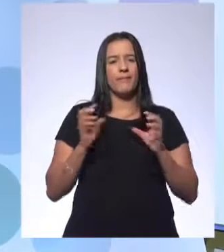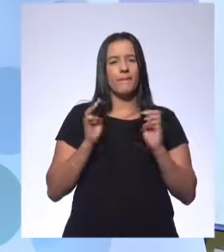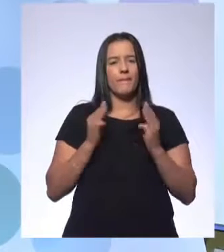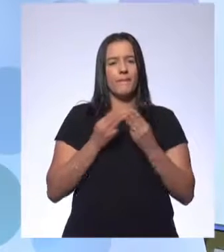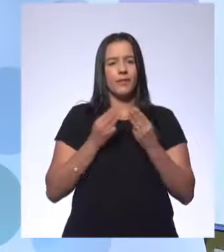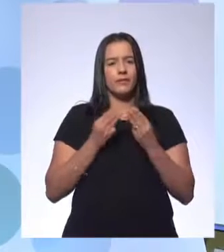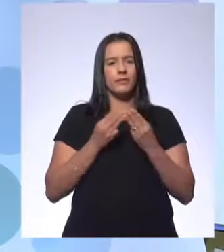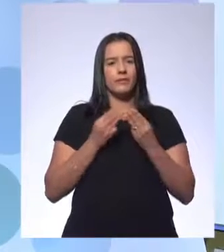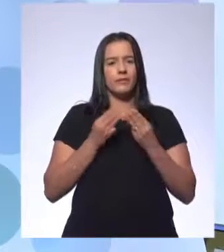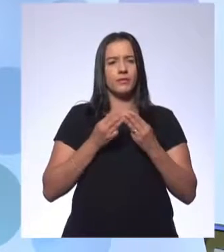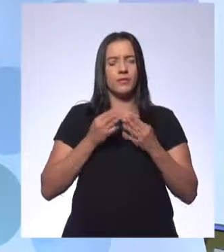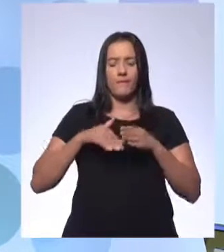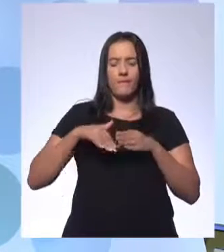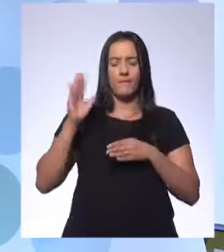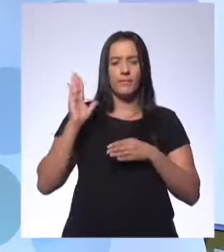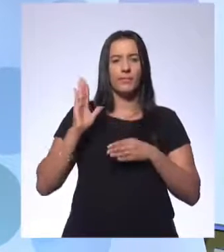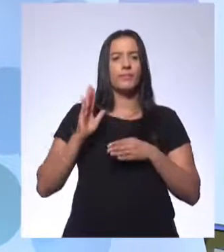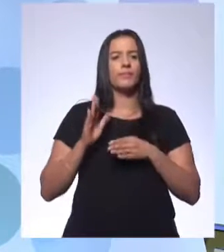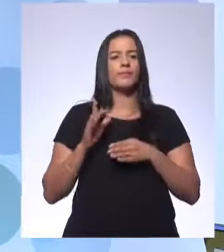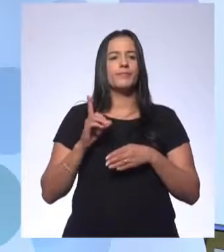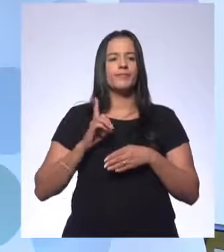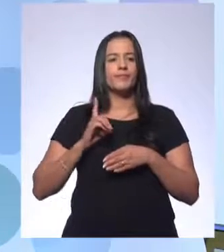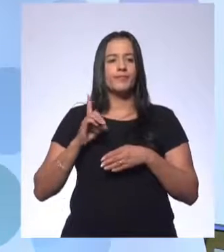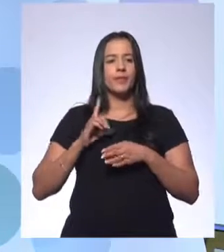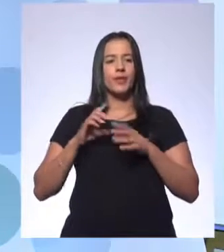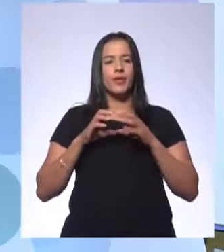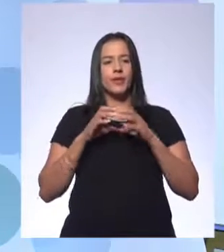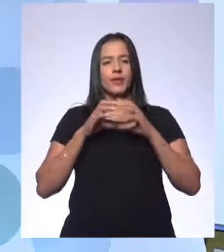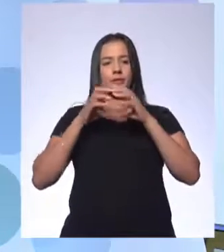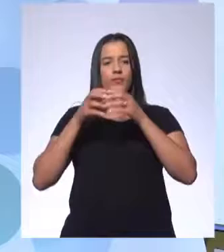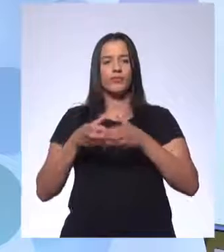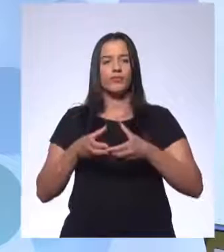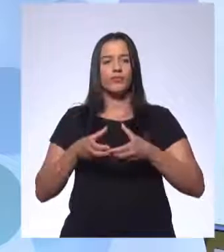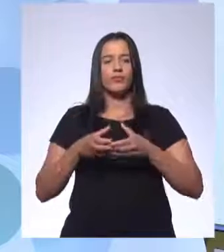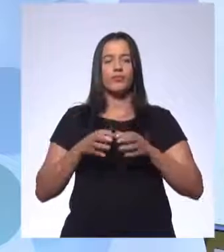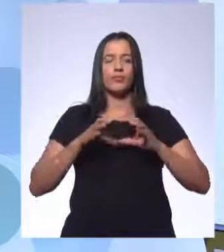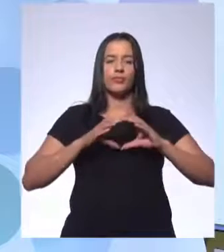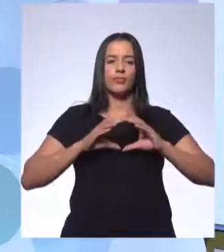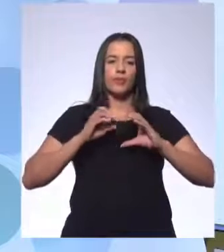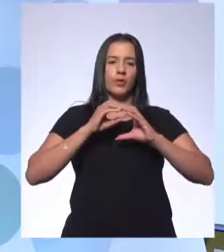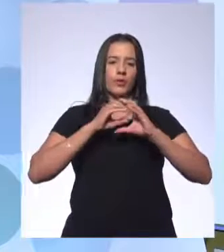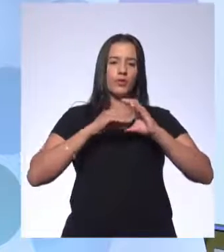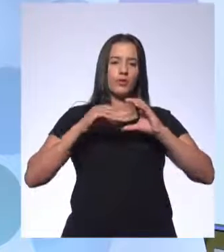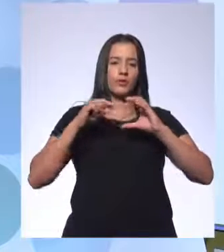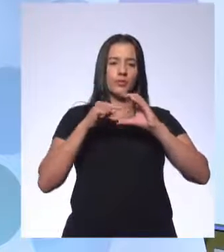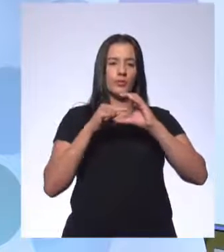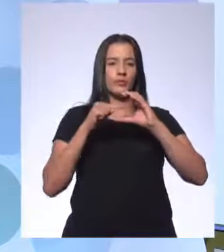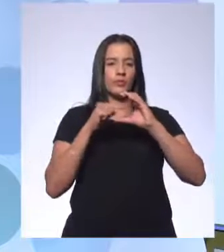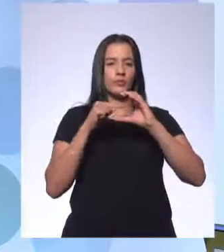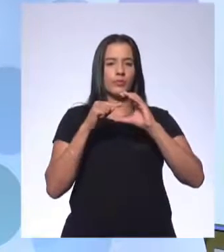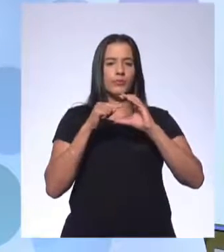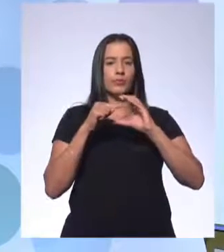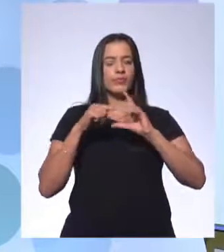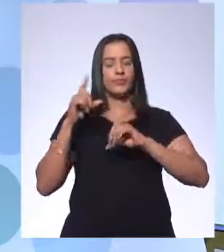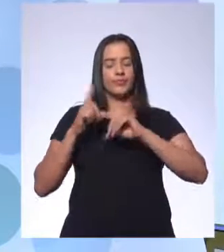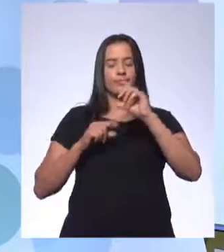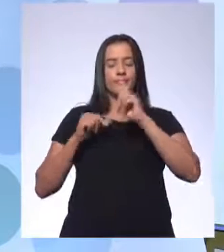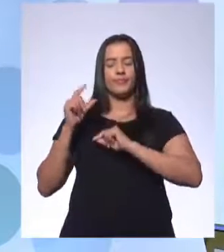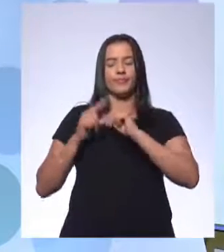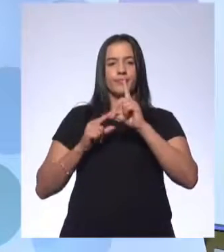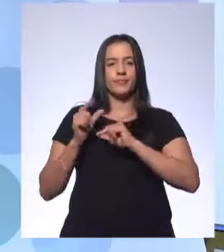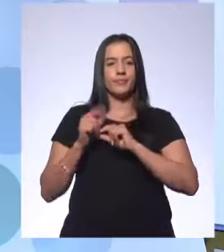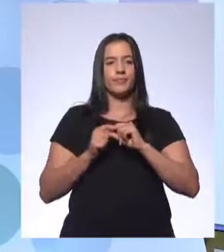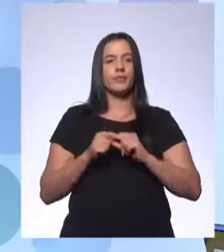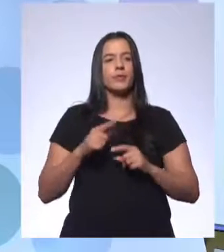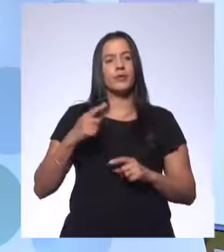massa, né? E aí vão caindo no núcleo por conta da força gravitacional, e aí vão formando um núcleo ali estelar, né? Então, a gente pode